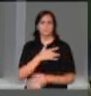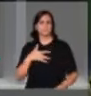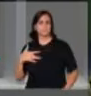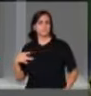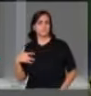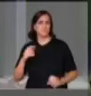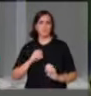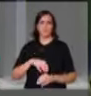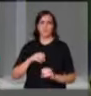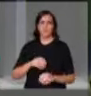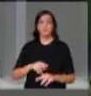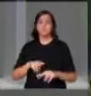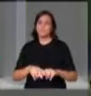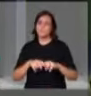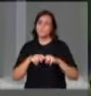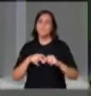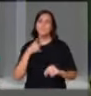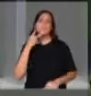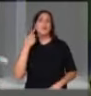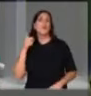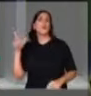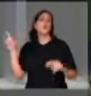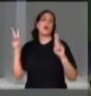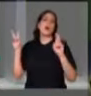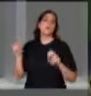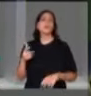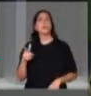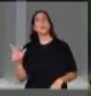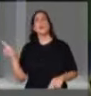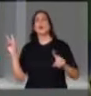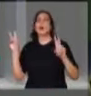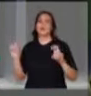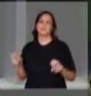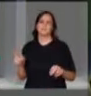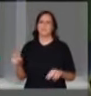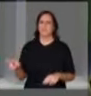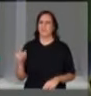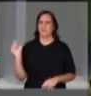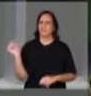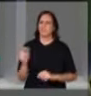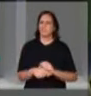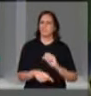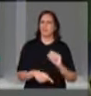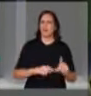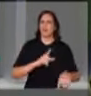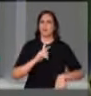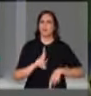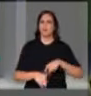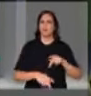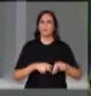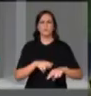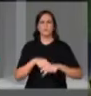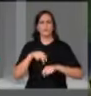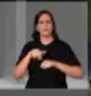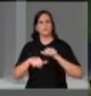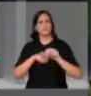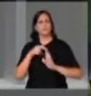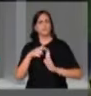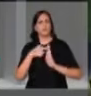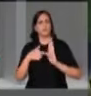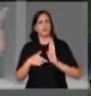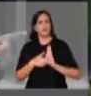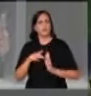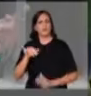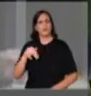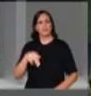educação. Por isso desviam o assunto e atacam os trabalhadores com uma maldita reforma da Previdência. E atacam da